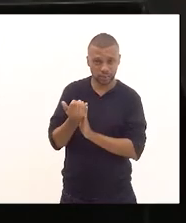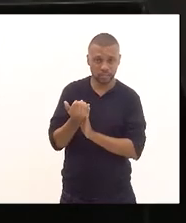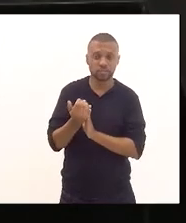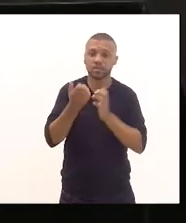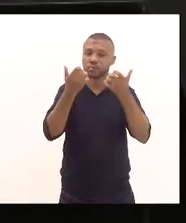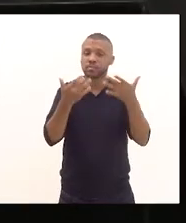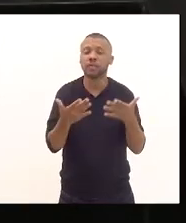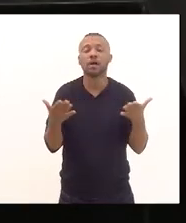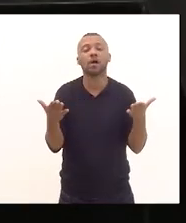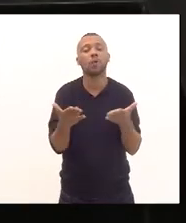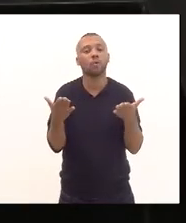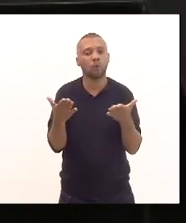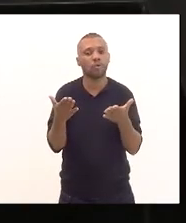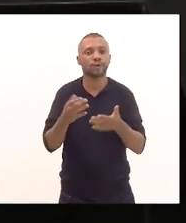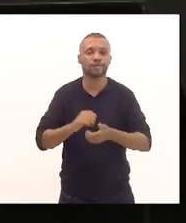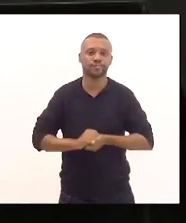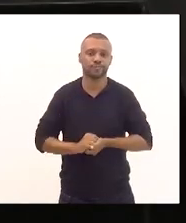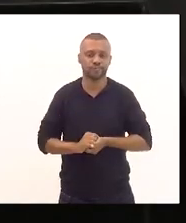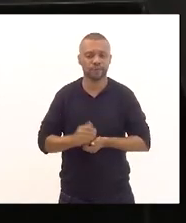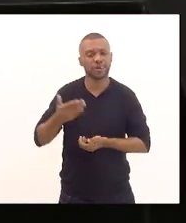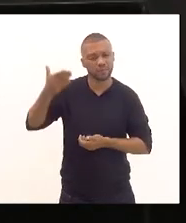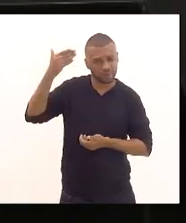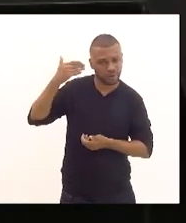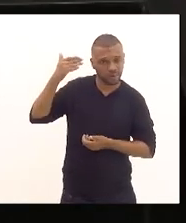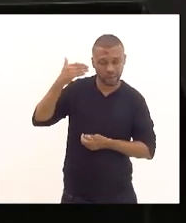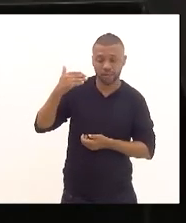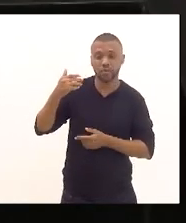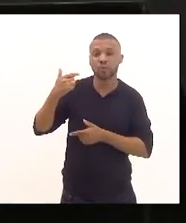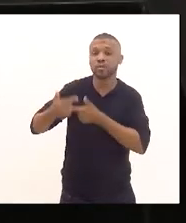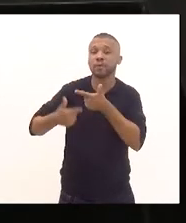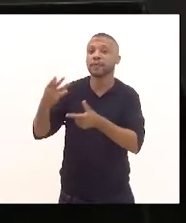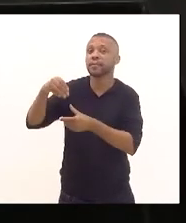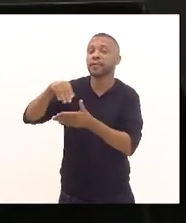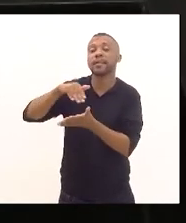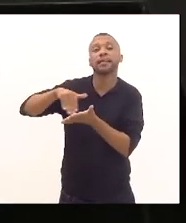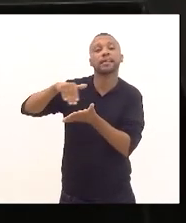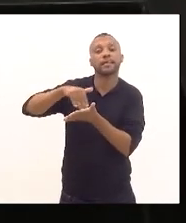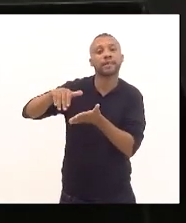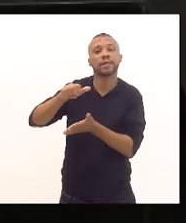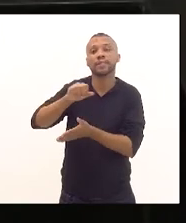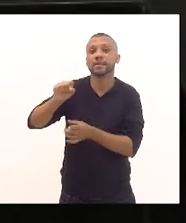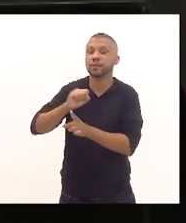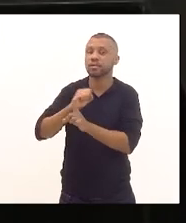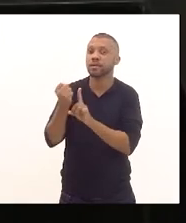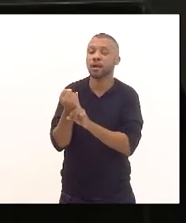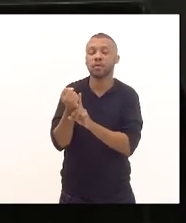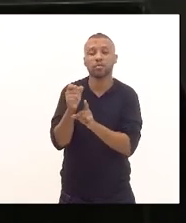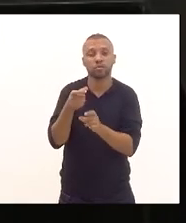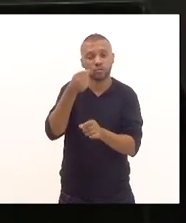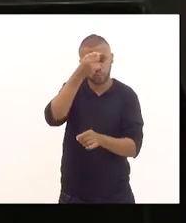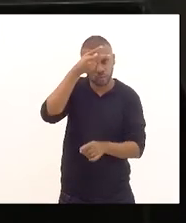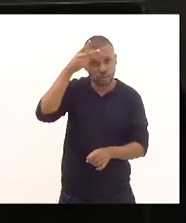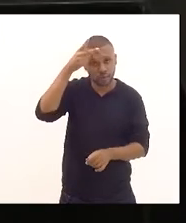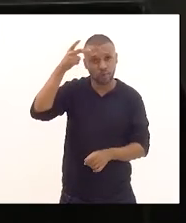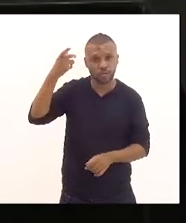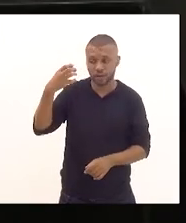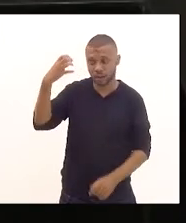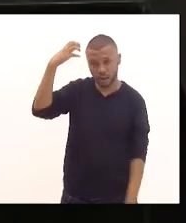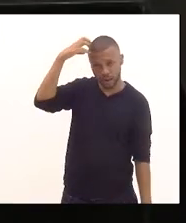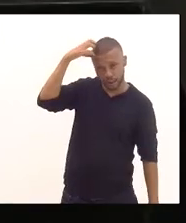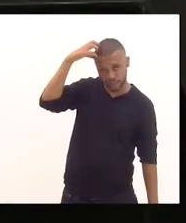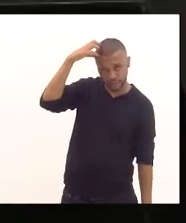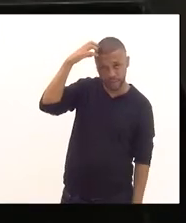uma vez que fui Secretária de Assistência Social do meu município em Angra dos Reis por 9 anos